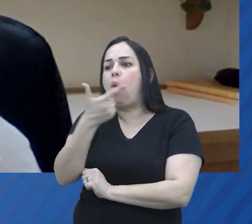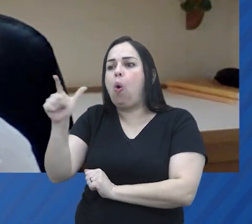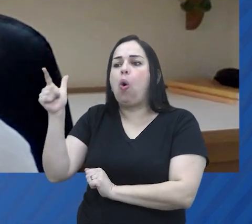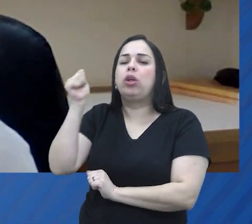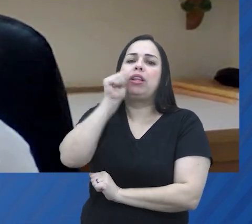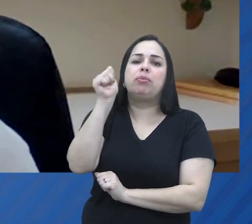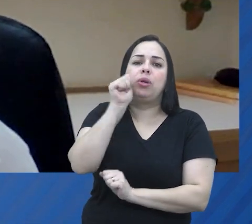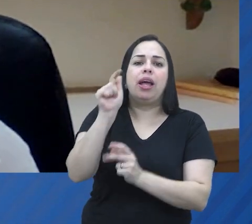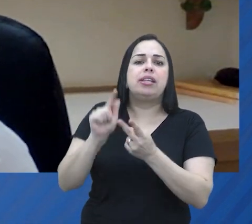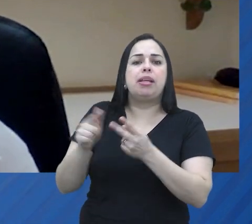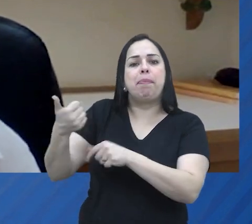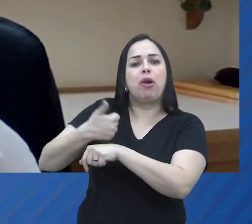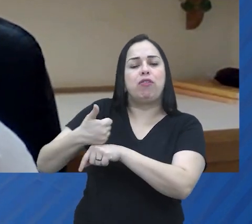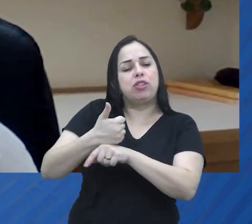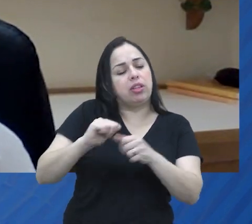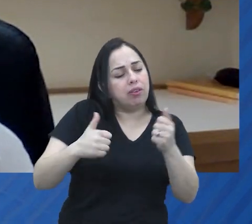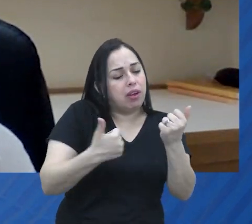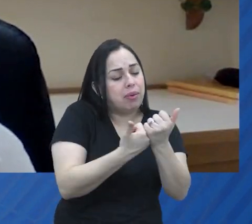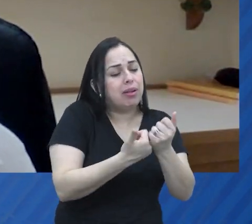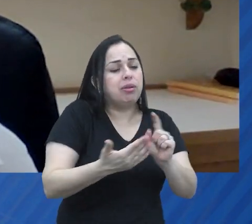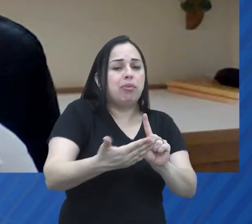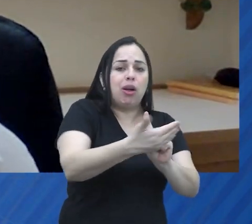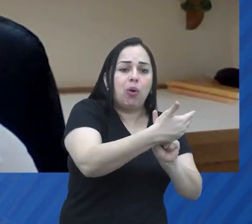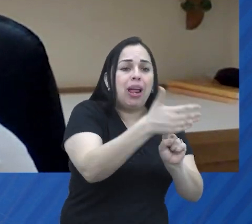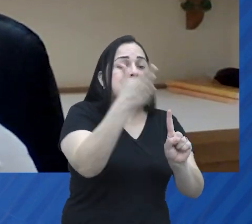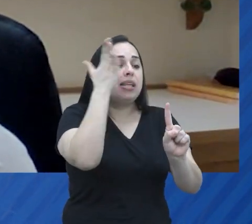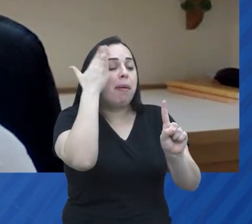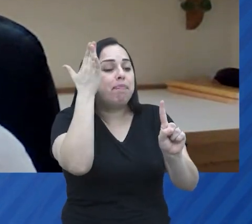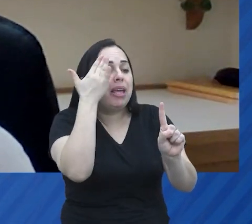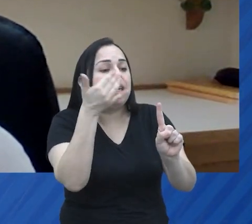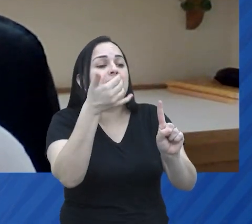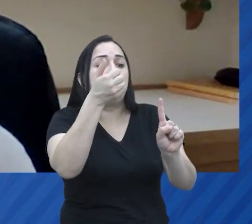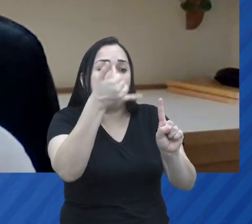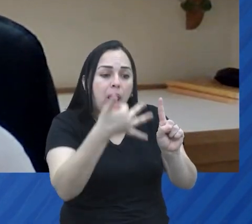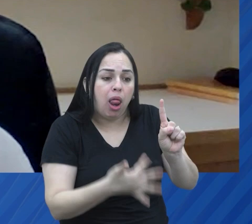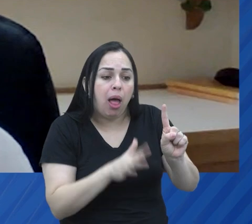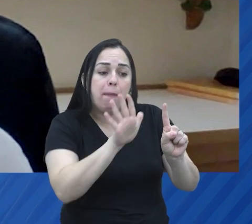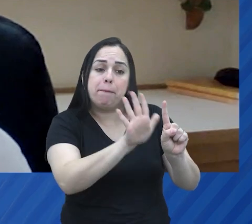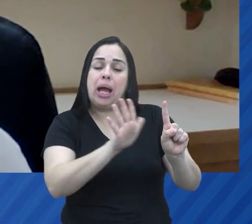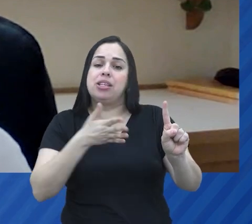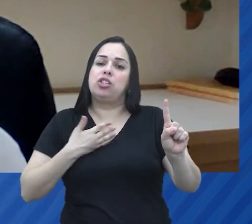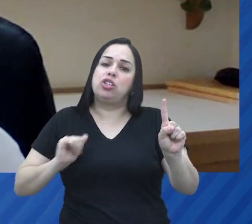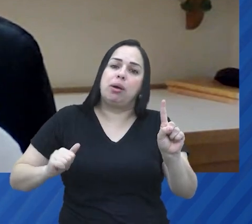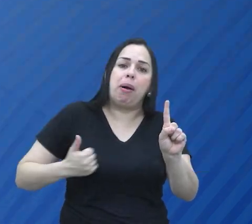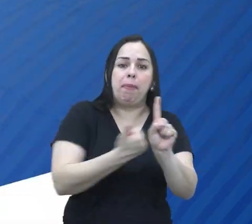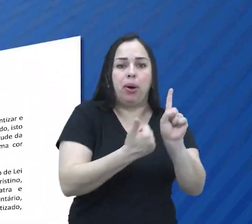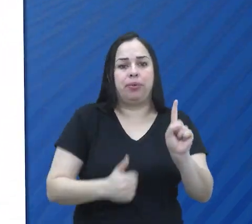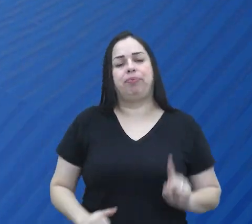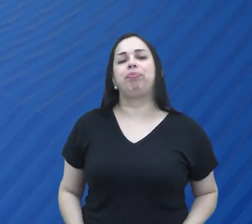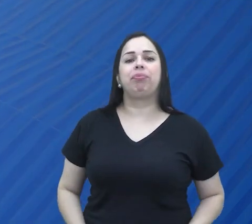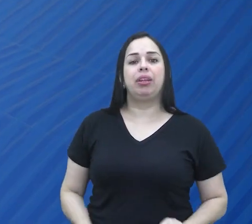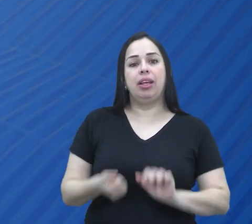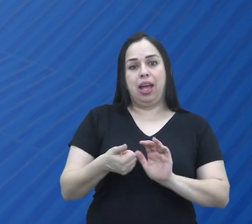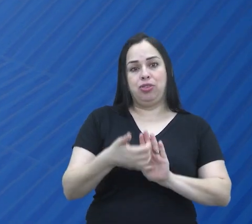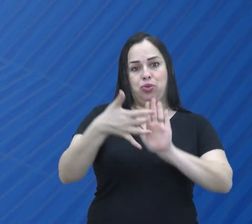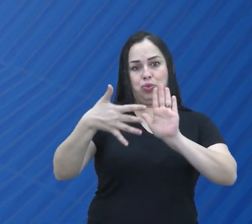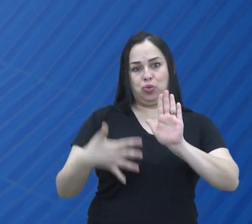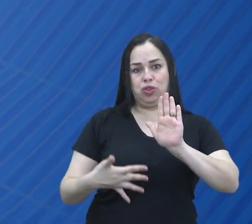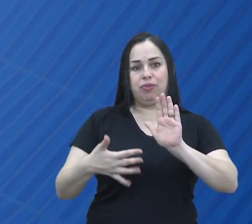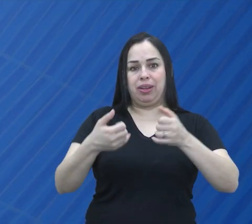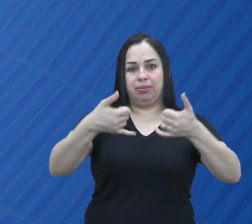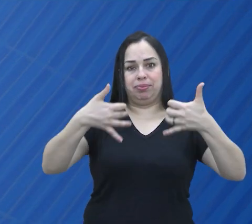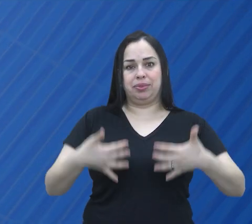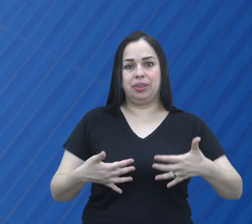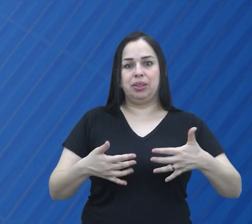também com profissionais. Então, saber que existem profissionais que estão olhando por ela. Segundo a justificativa